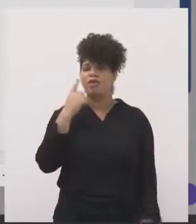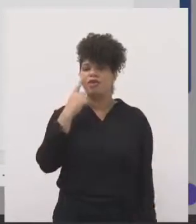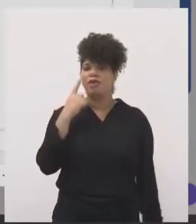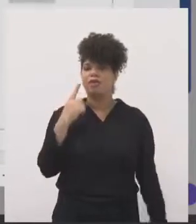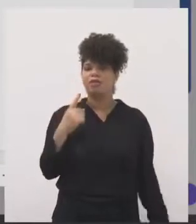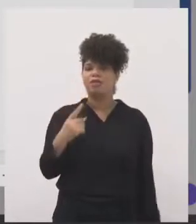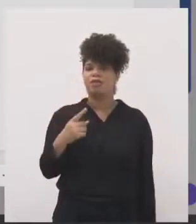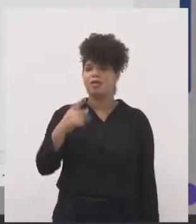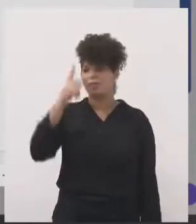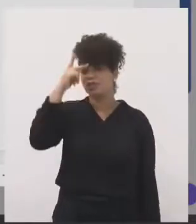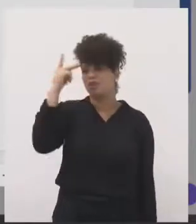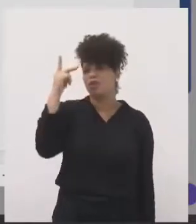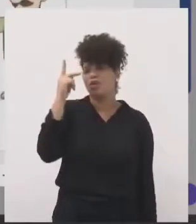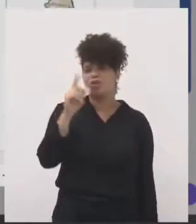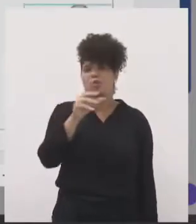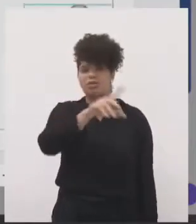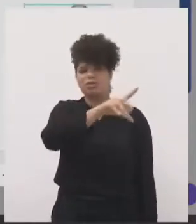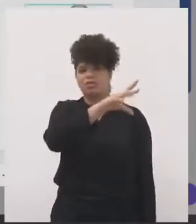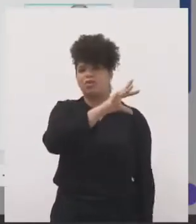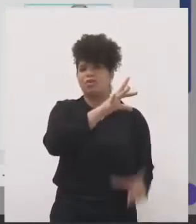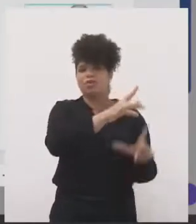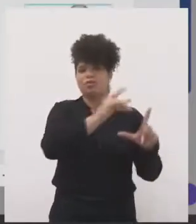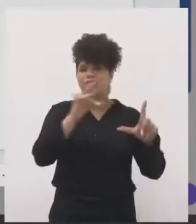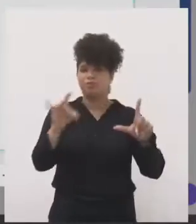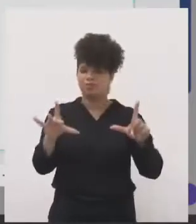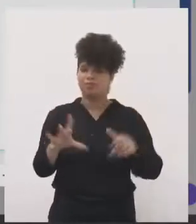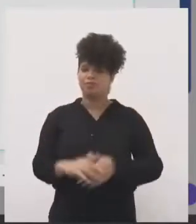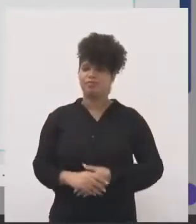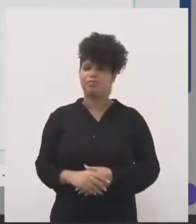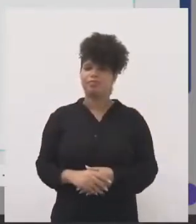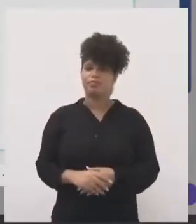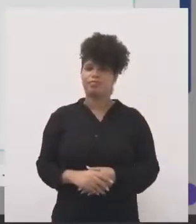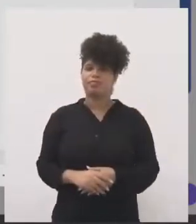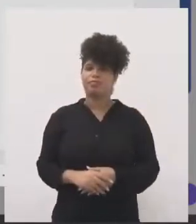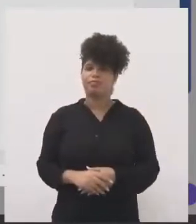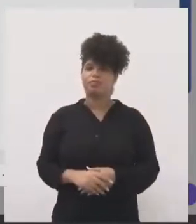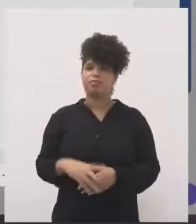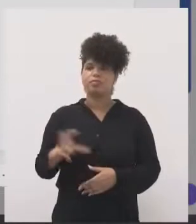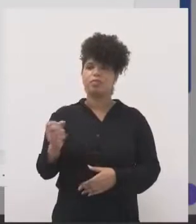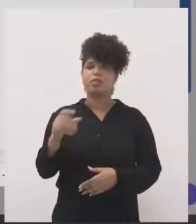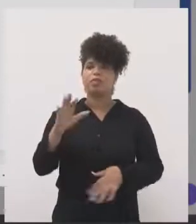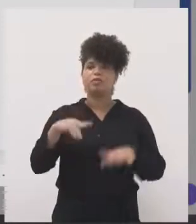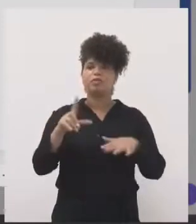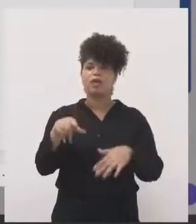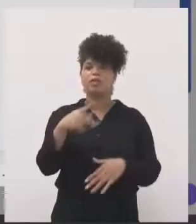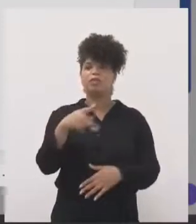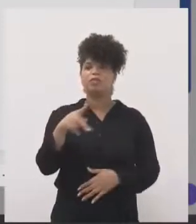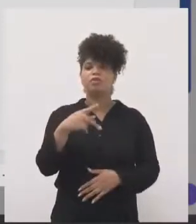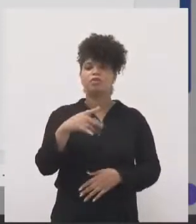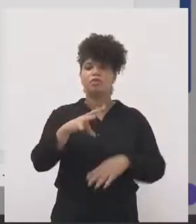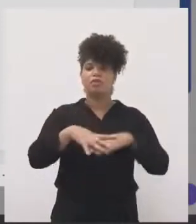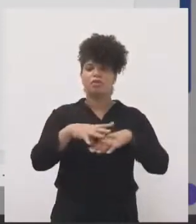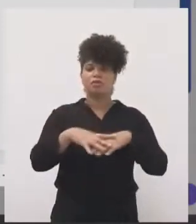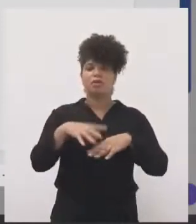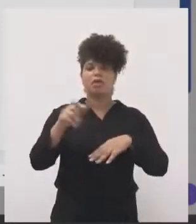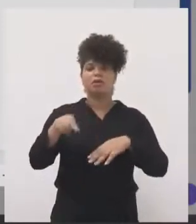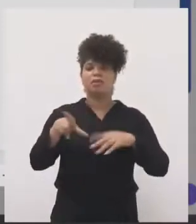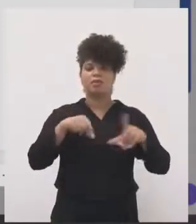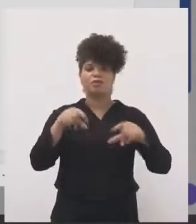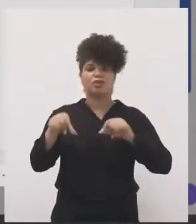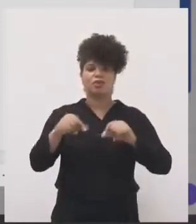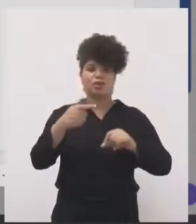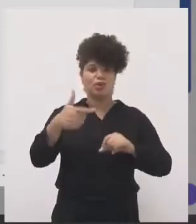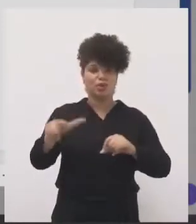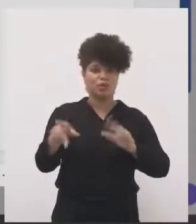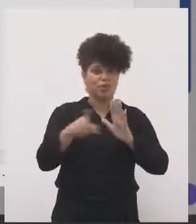um bichinho, ou colocar, vamos supor que eu seja professora de matemática, eu posso procurar algum elemento